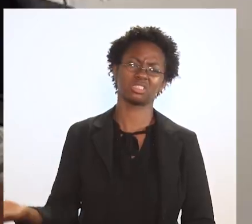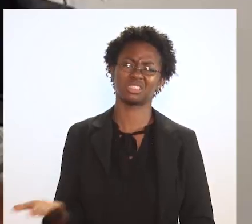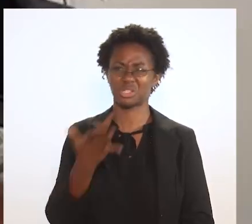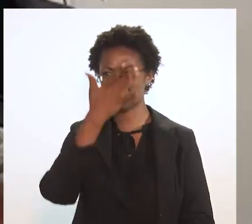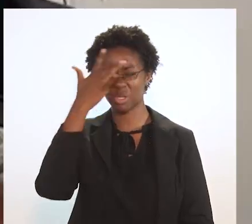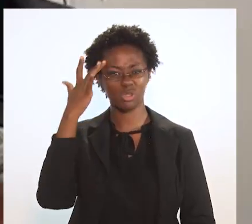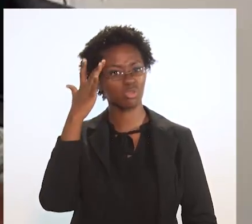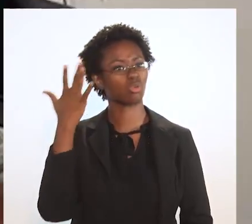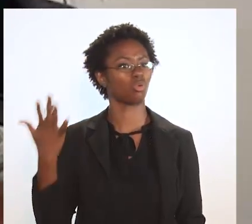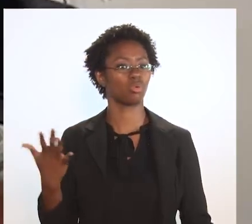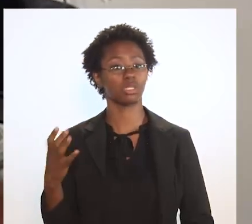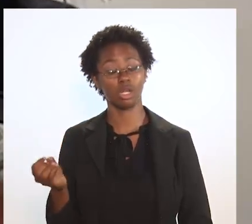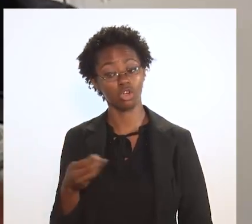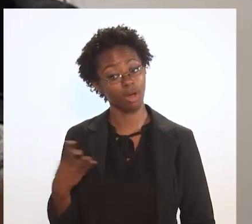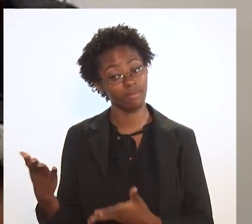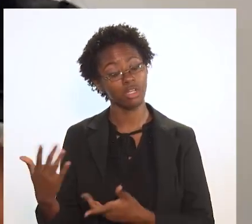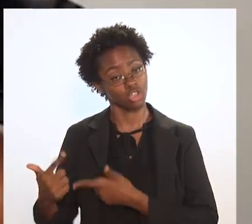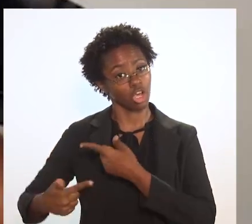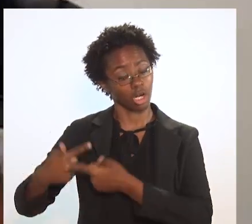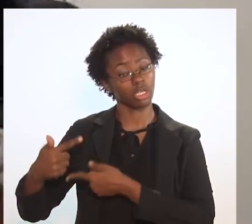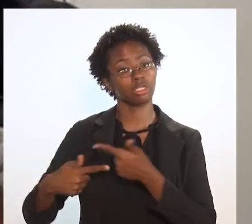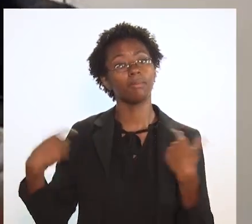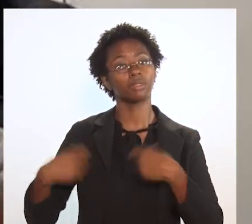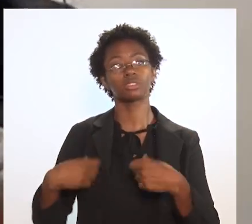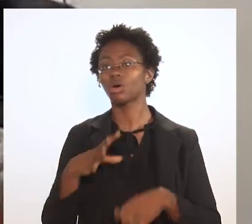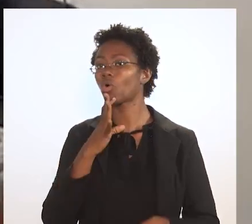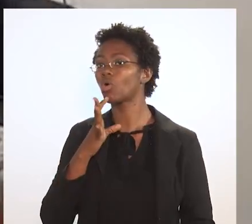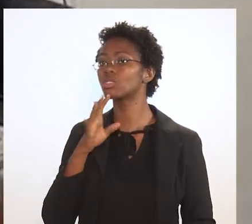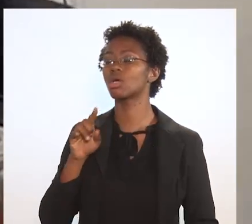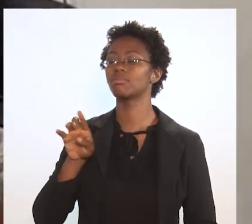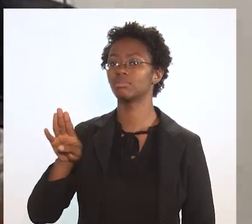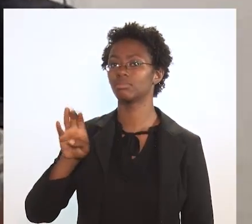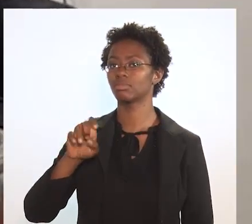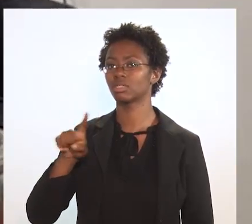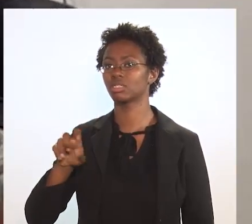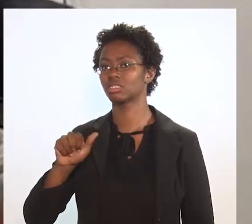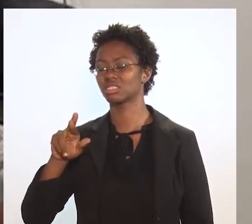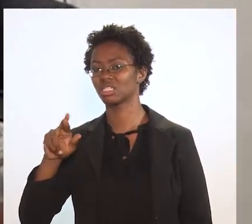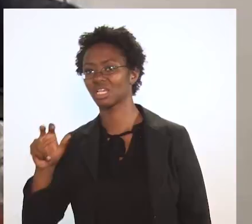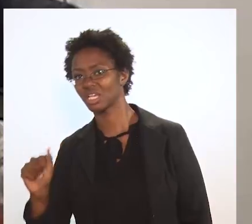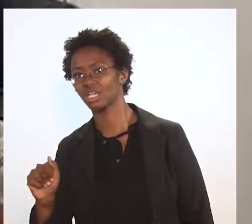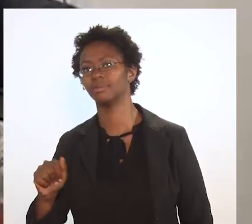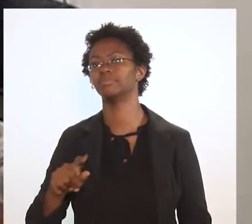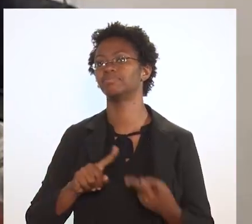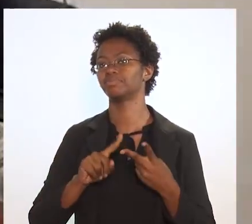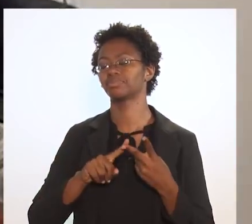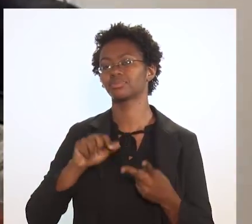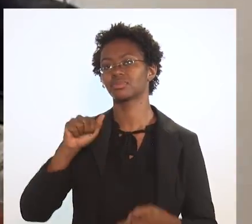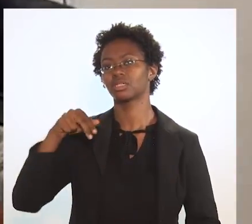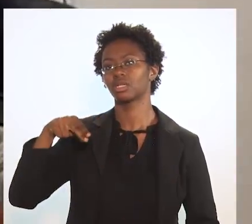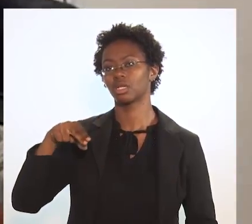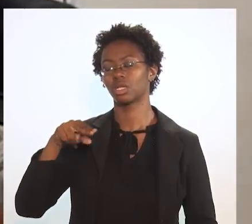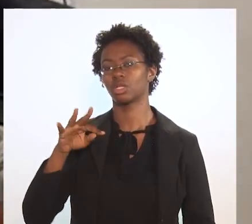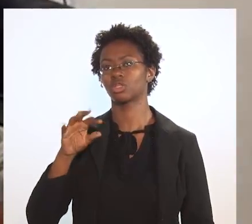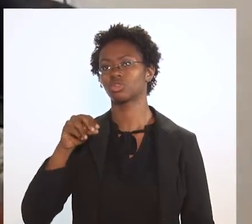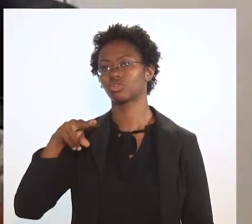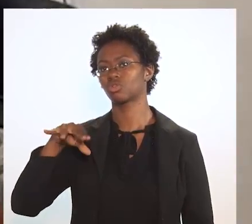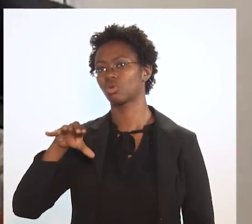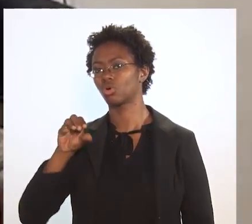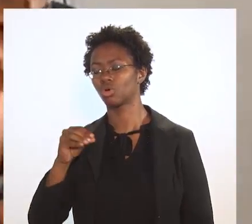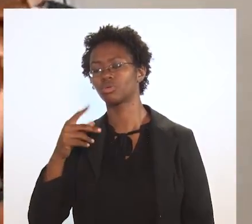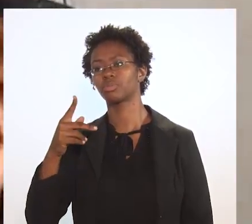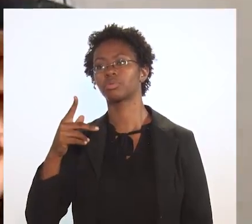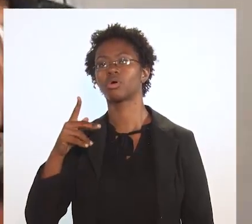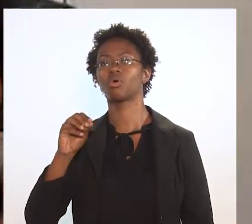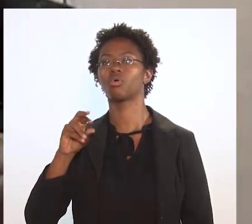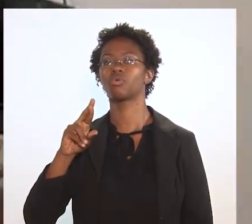ser esquecidos, cara. Essa nova geração precisa saber quem foi Bezerra da Silva, quem foi Antônio Gilson Porfírio,